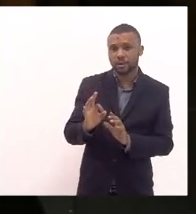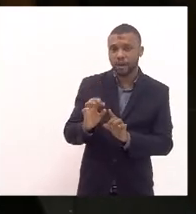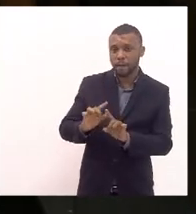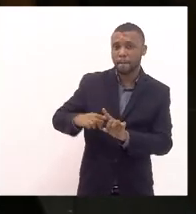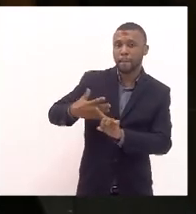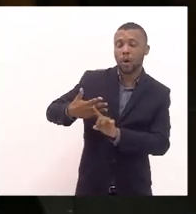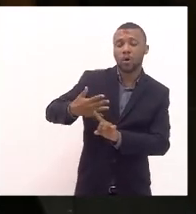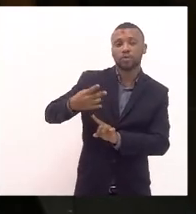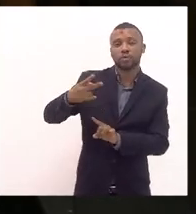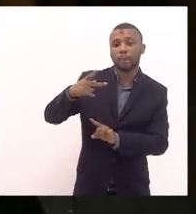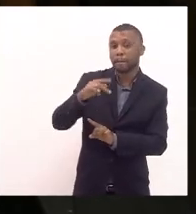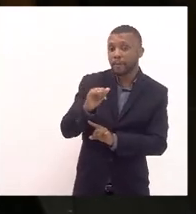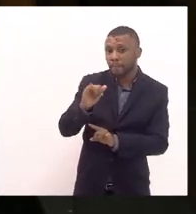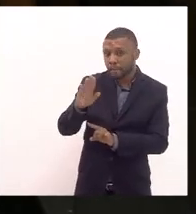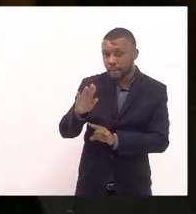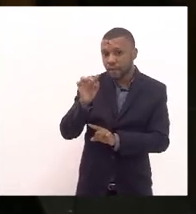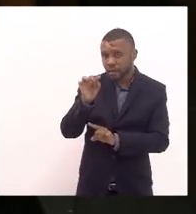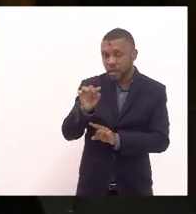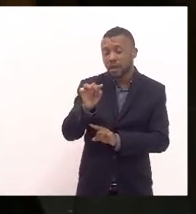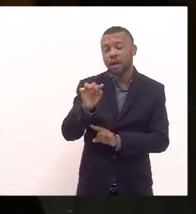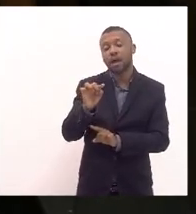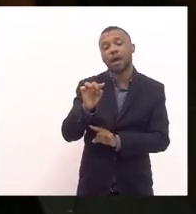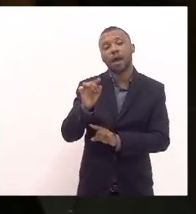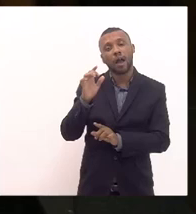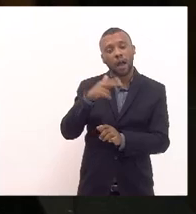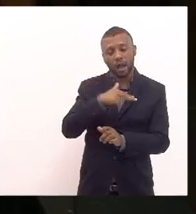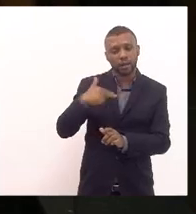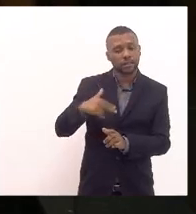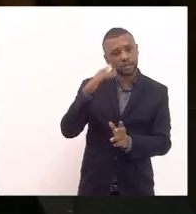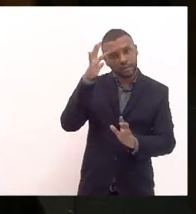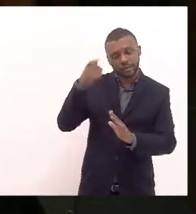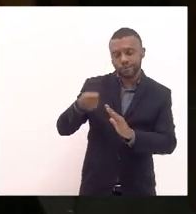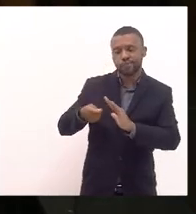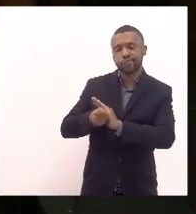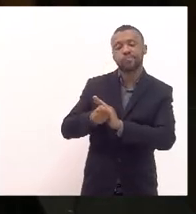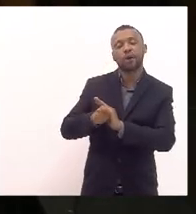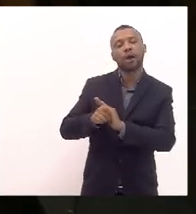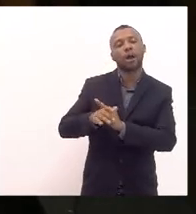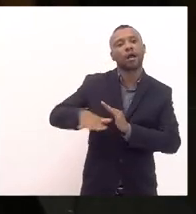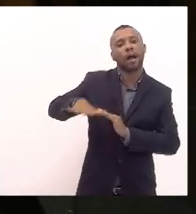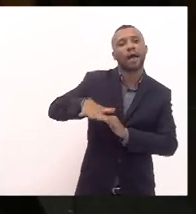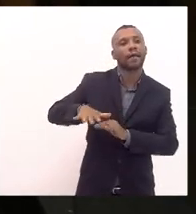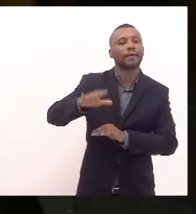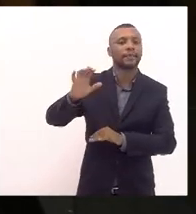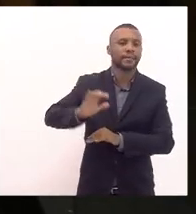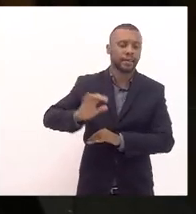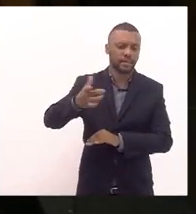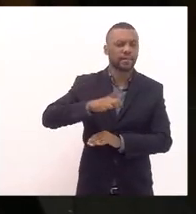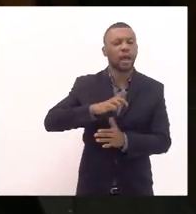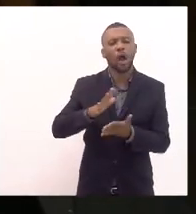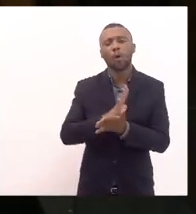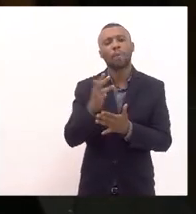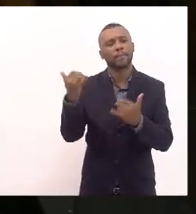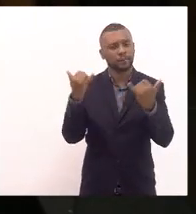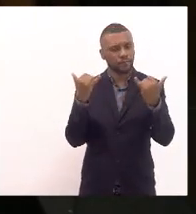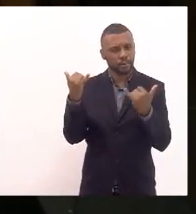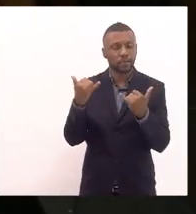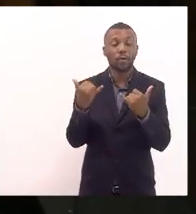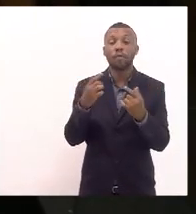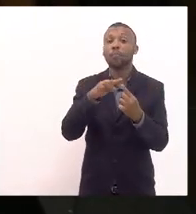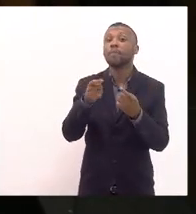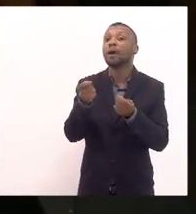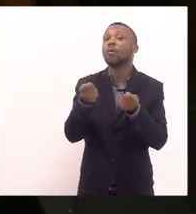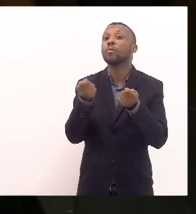a China decide ampliar os investimentos em ciência como forma de conter essa crise e eu tenho alguns dados aqui